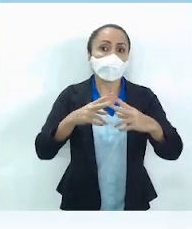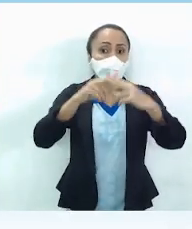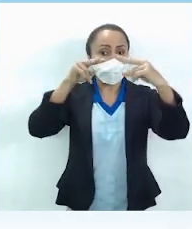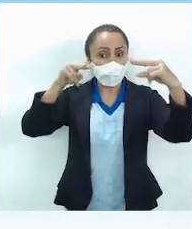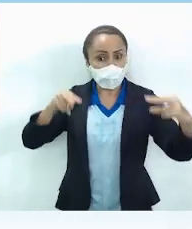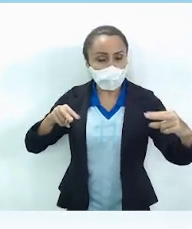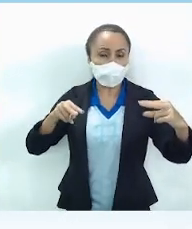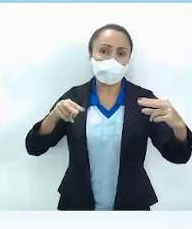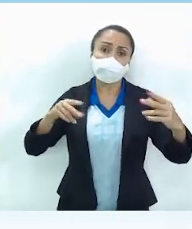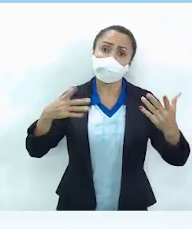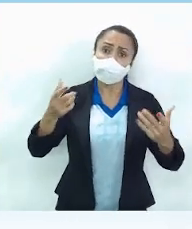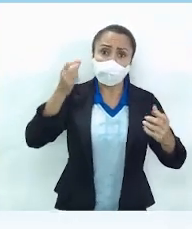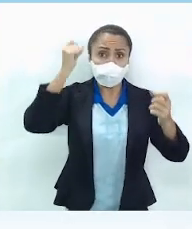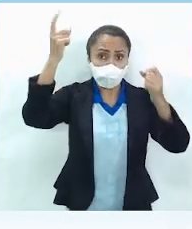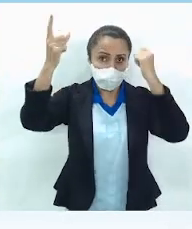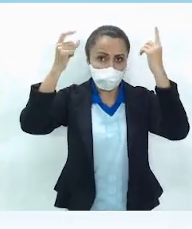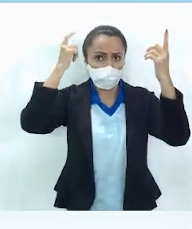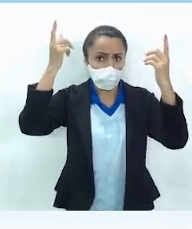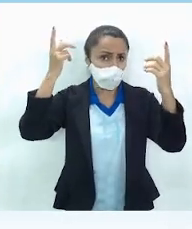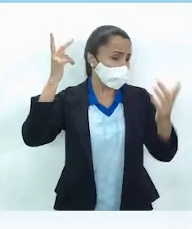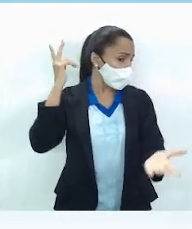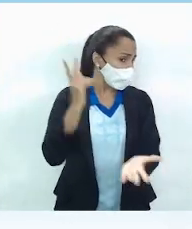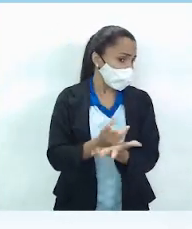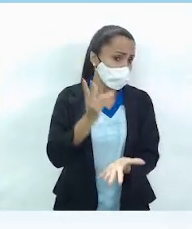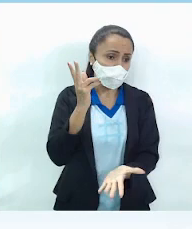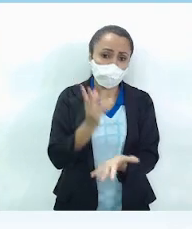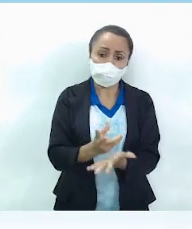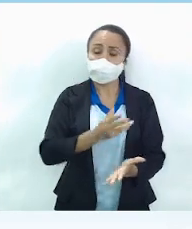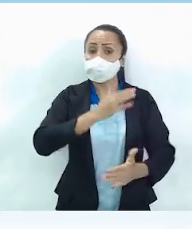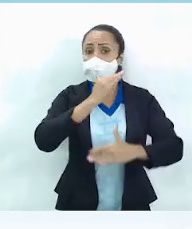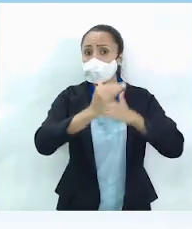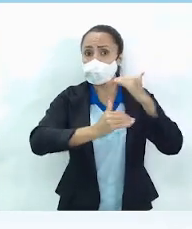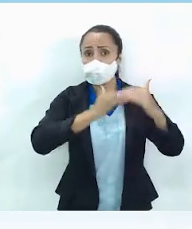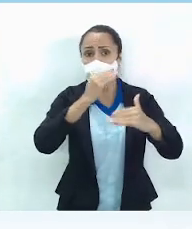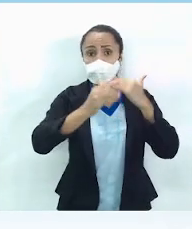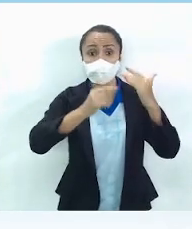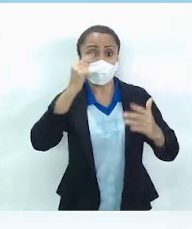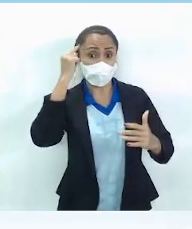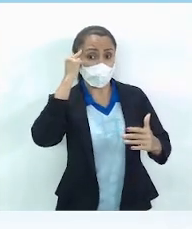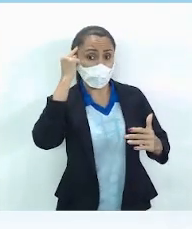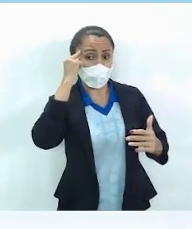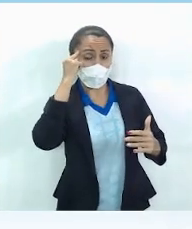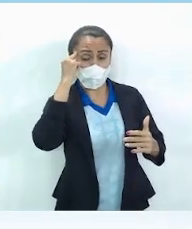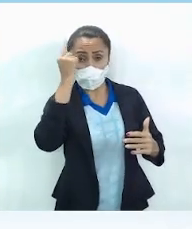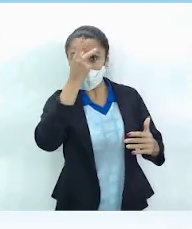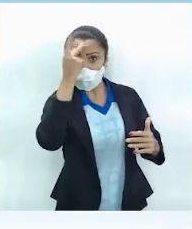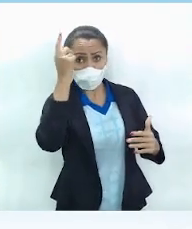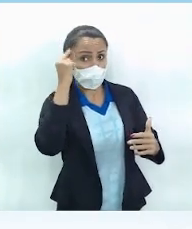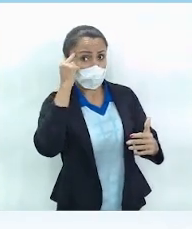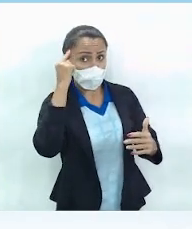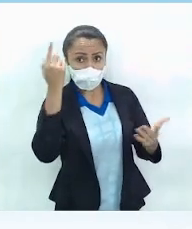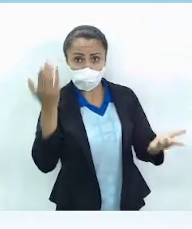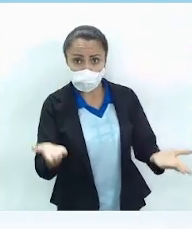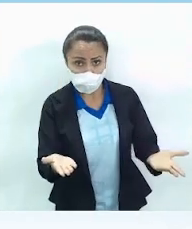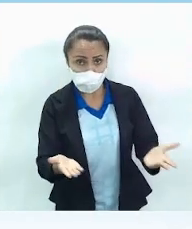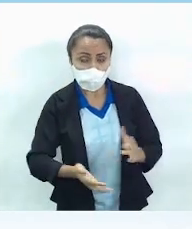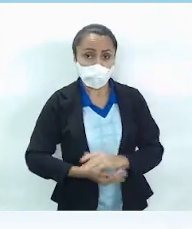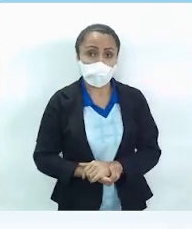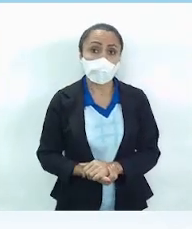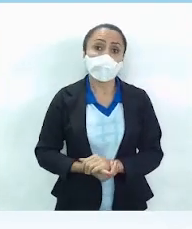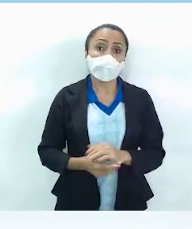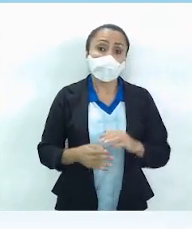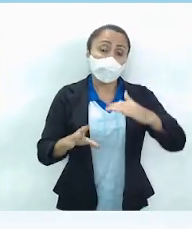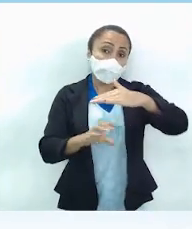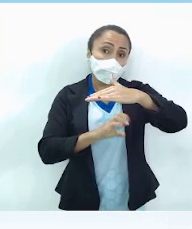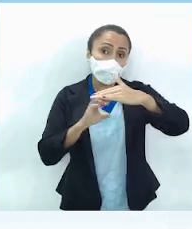uma ideia que se tornou uma tendência. Foi desenvolvido por pensadores, por incubadoras, por